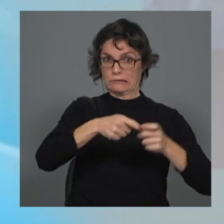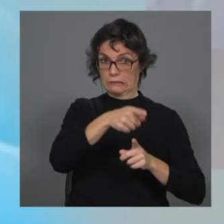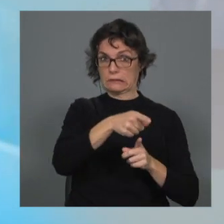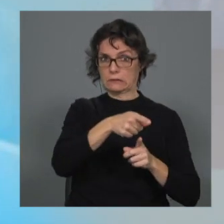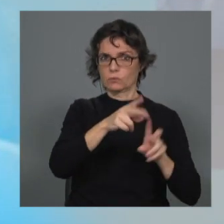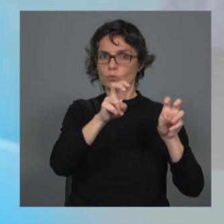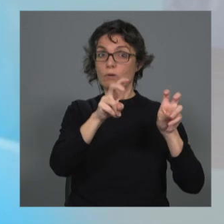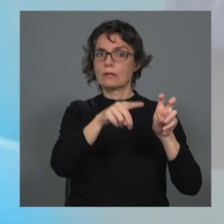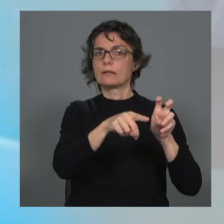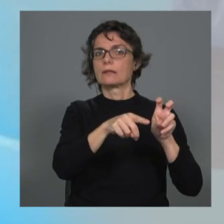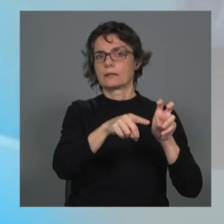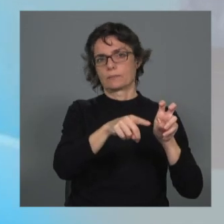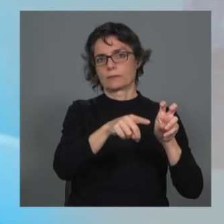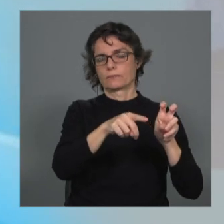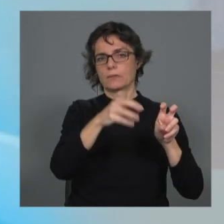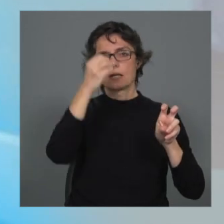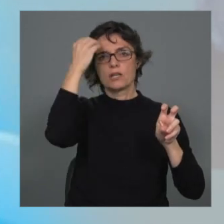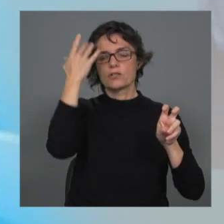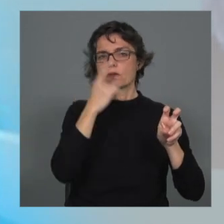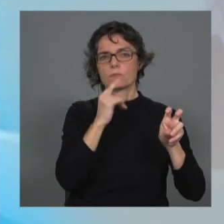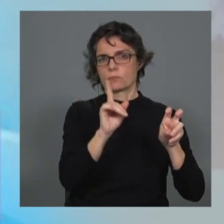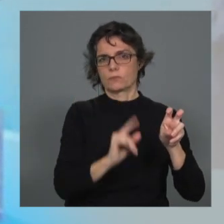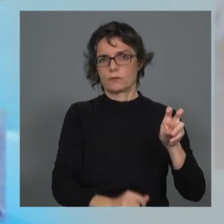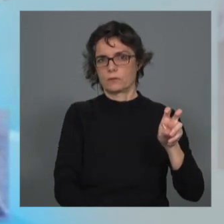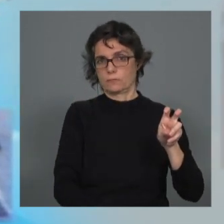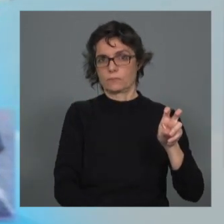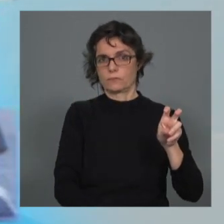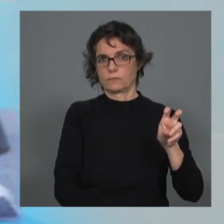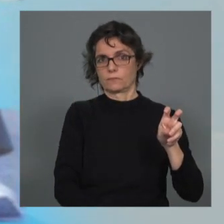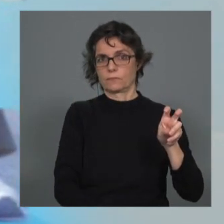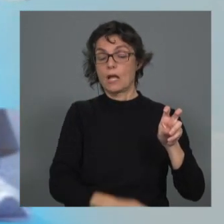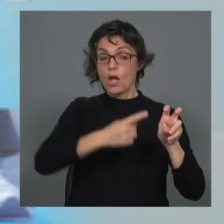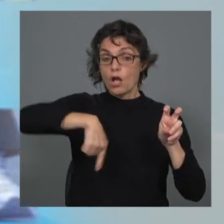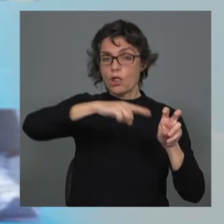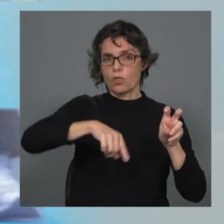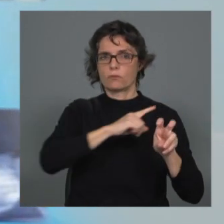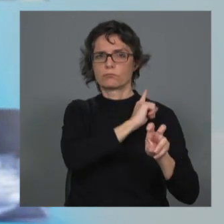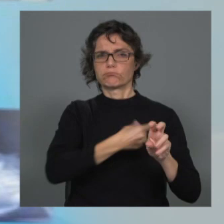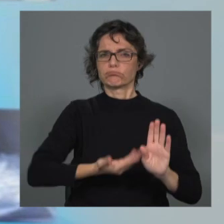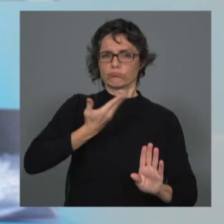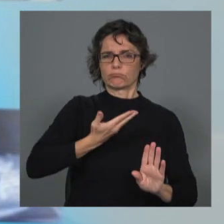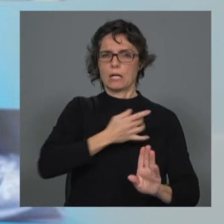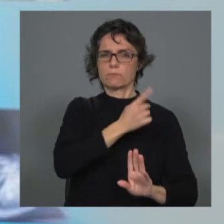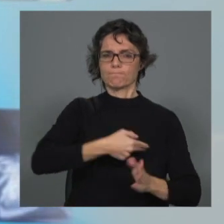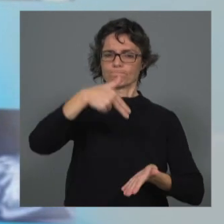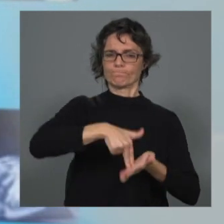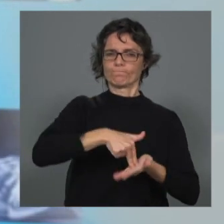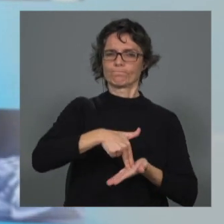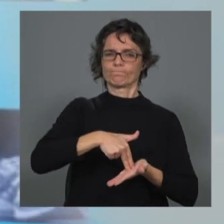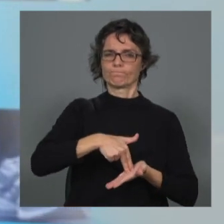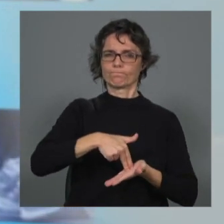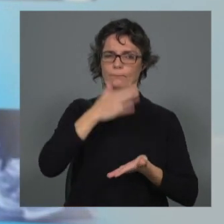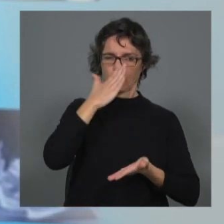temas que não podemos esquecer. Designadamente, temos que ter maior coragem. O Papa chama isso à